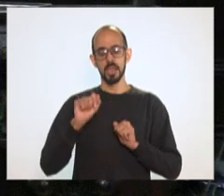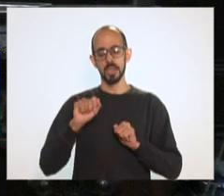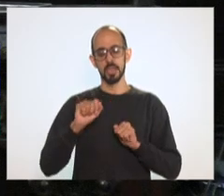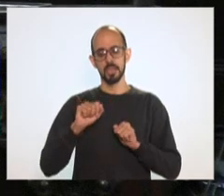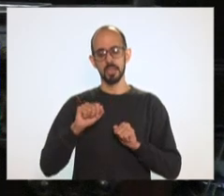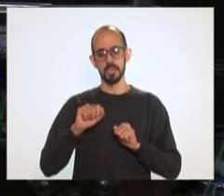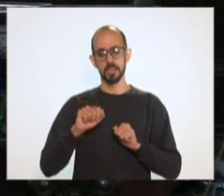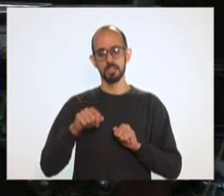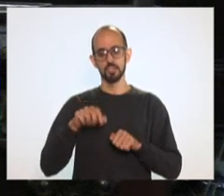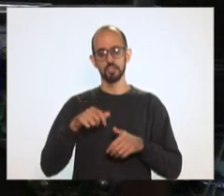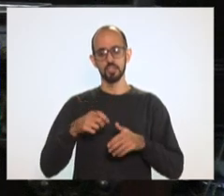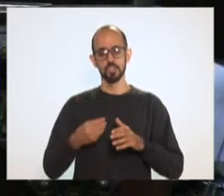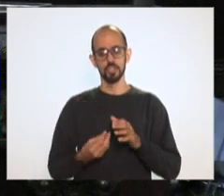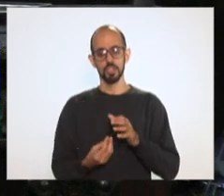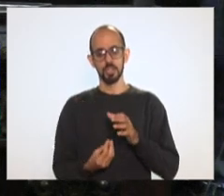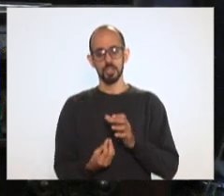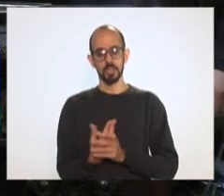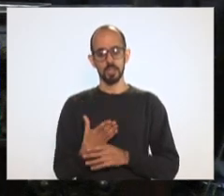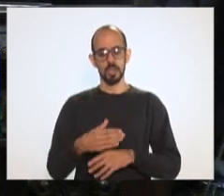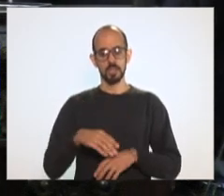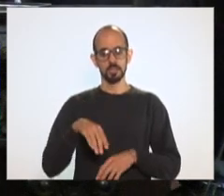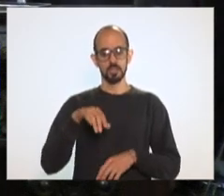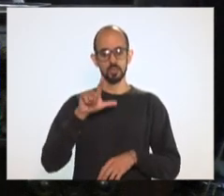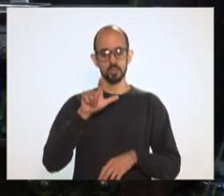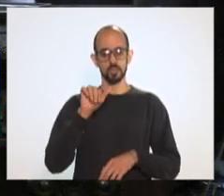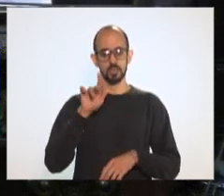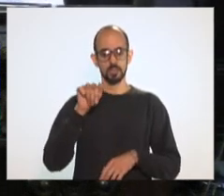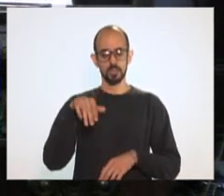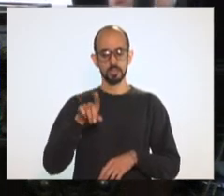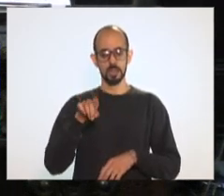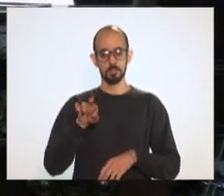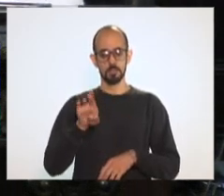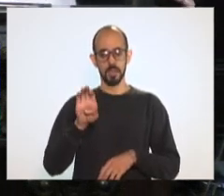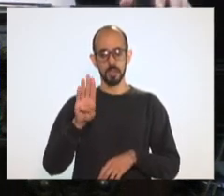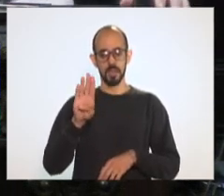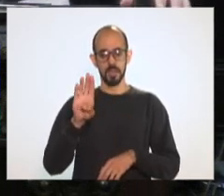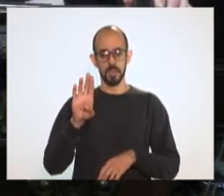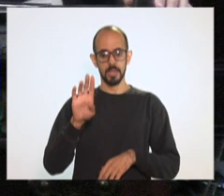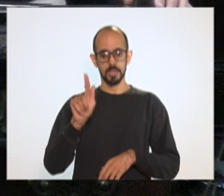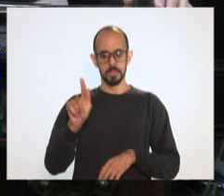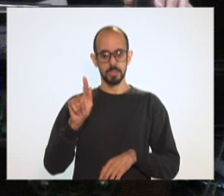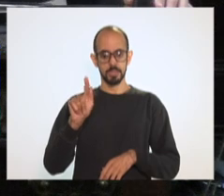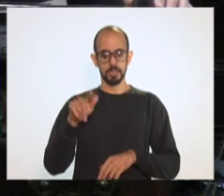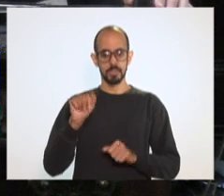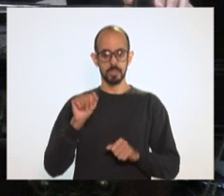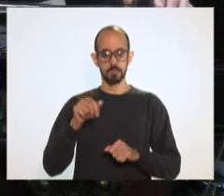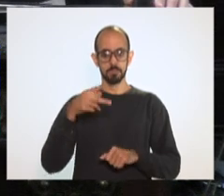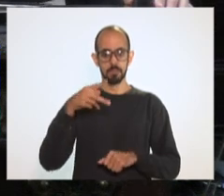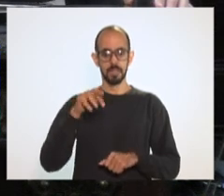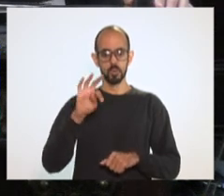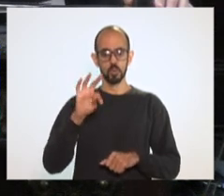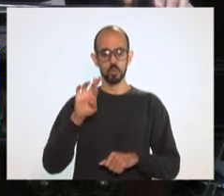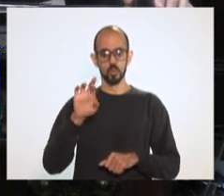de autoria deputado Rosenberg Reis que expõe sobre ampliação do programa patrulha Maria da Penha